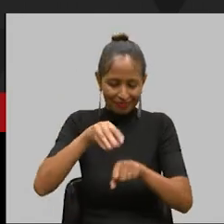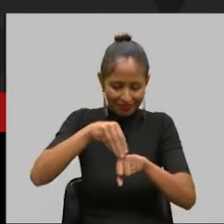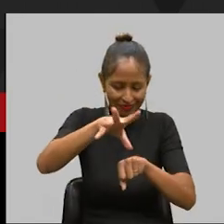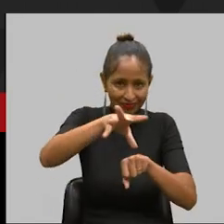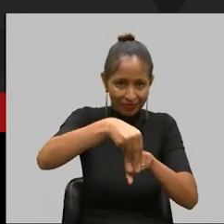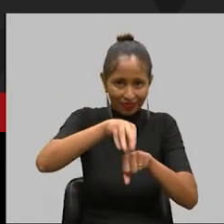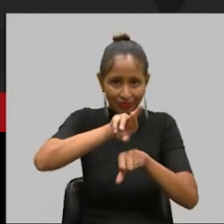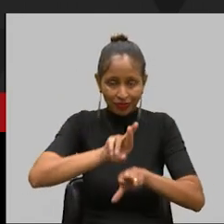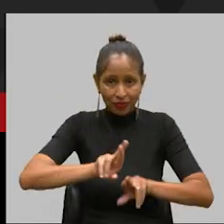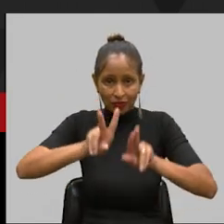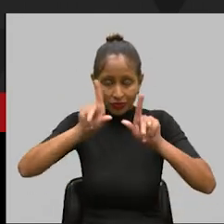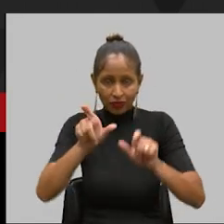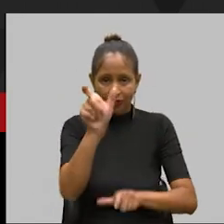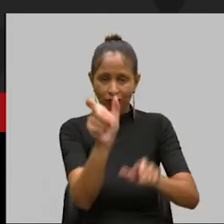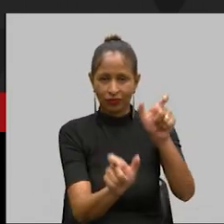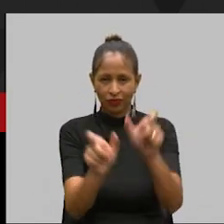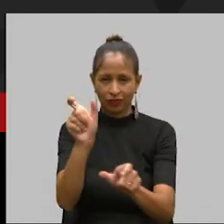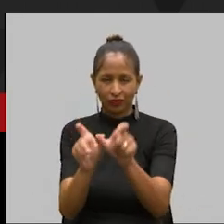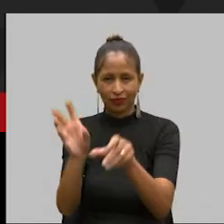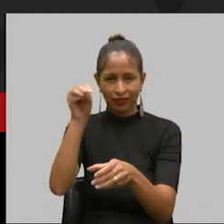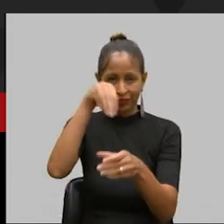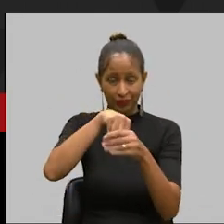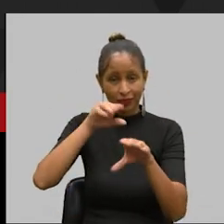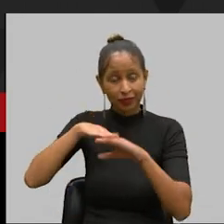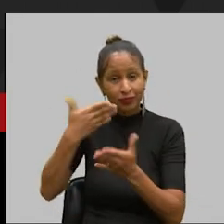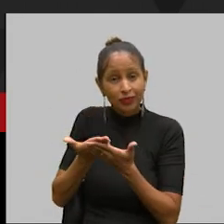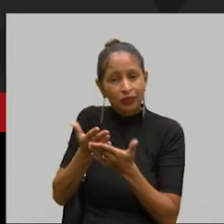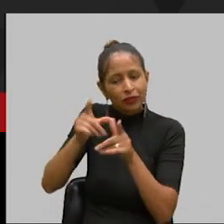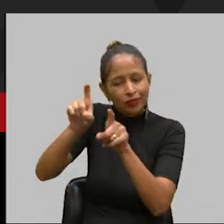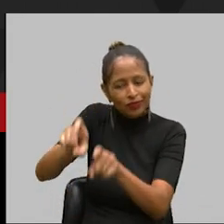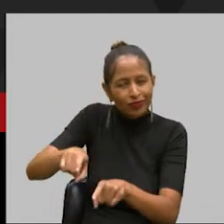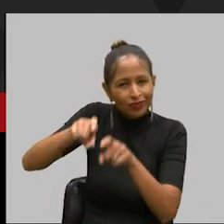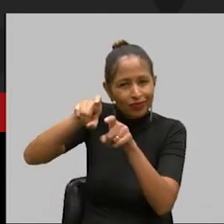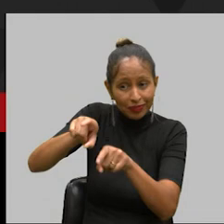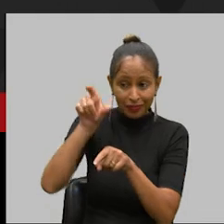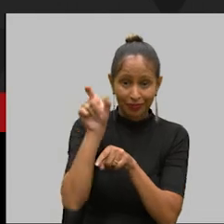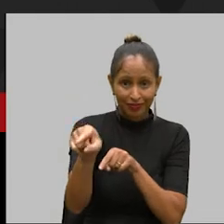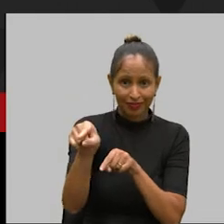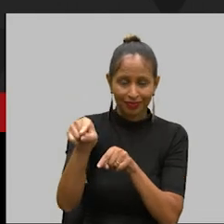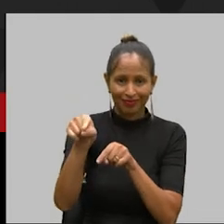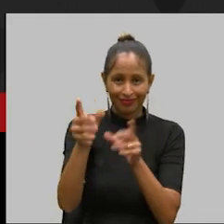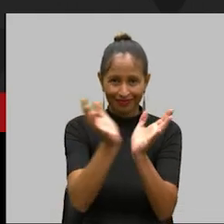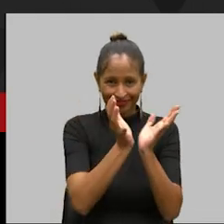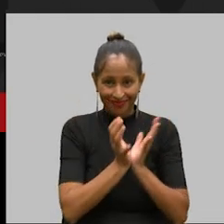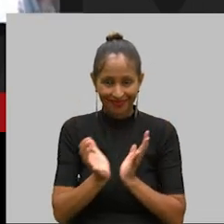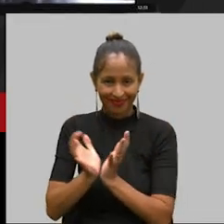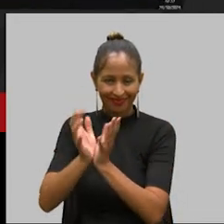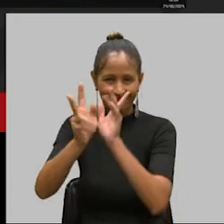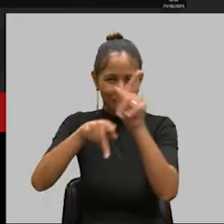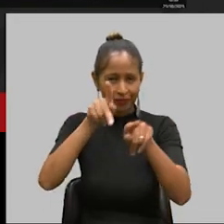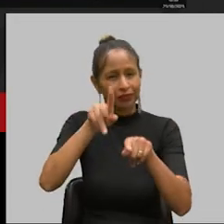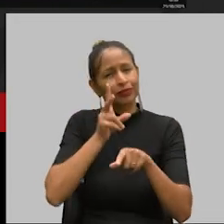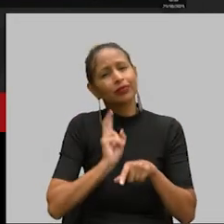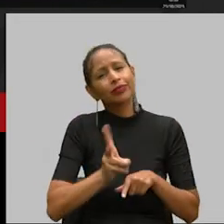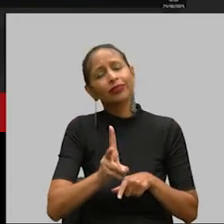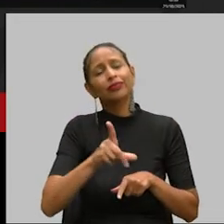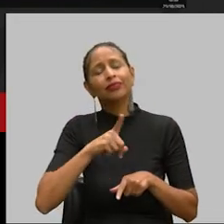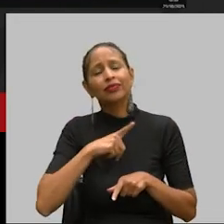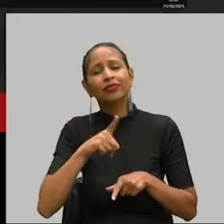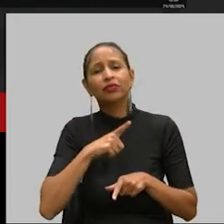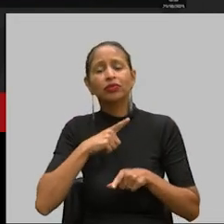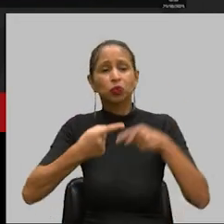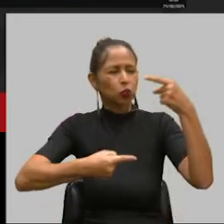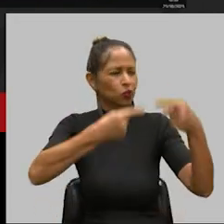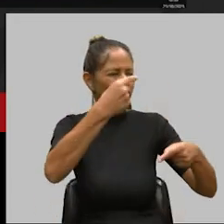diferentes sujeitos que a educação do campo os sujeitos coletivos eh sempre consensuar e